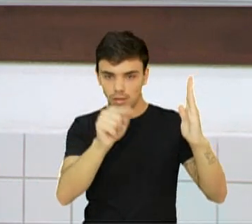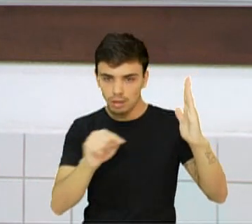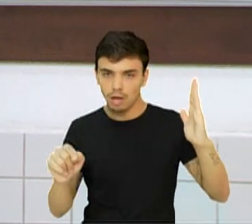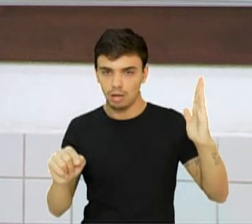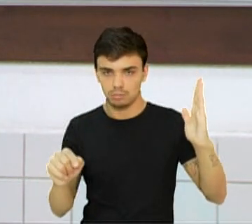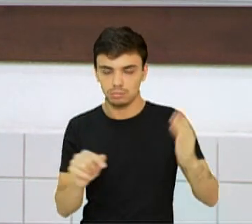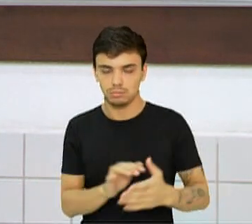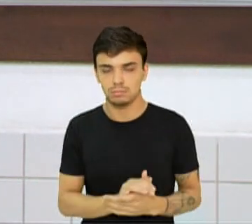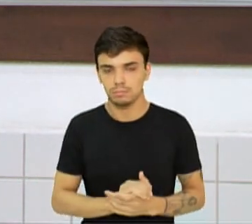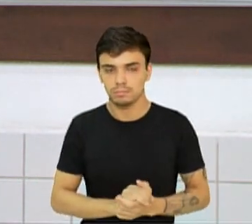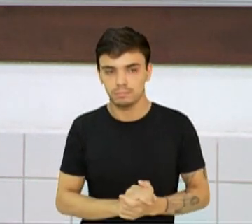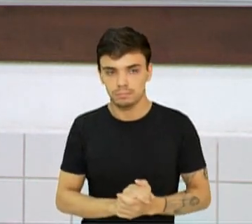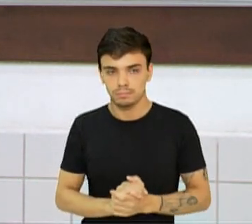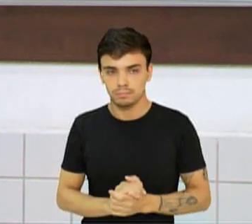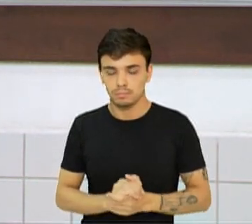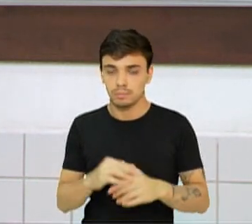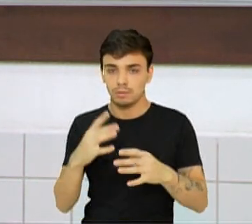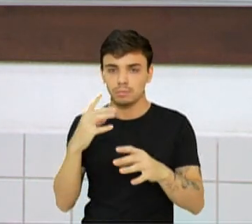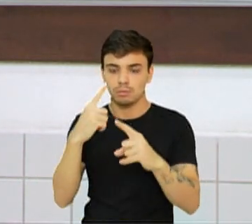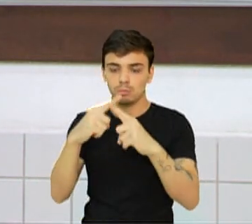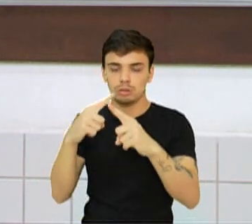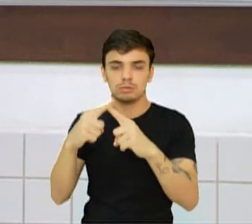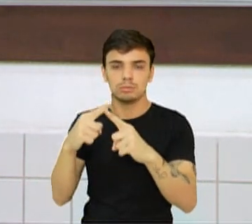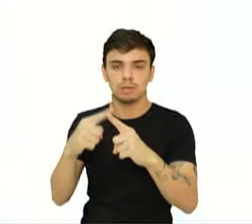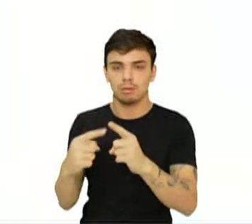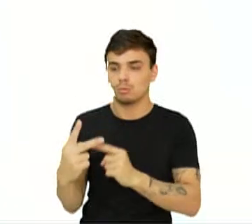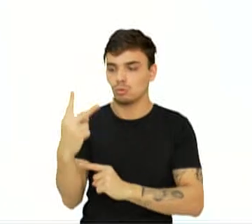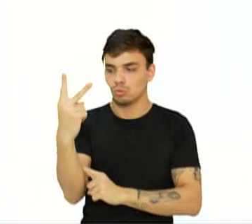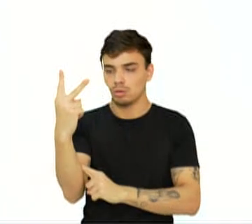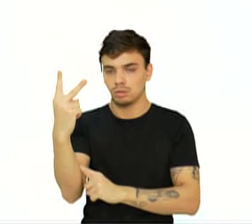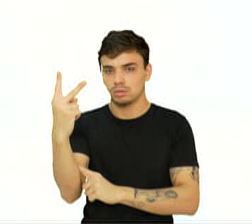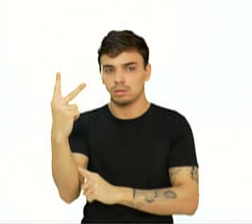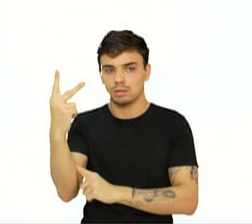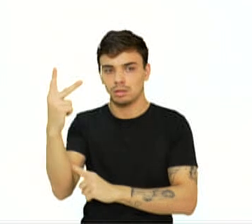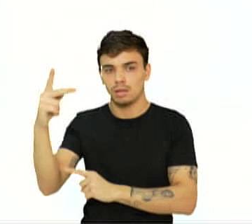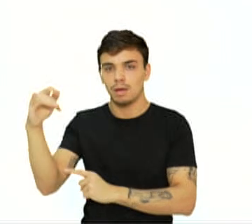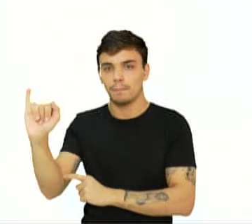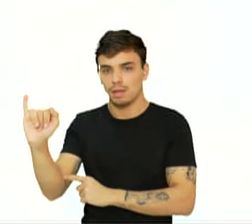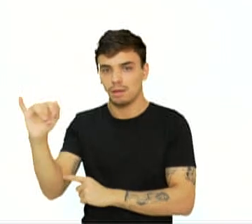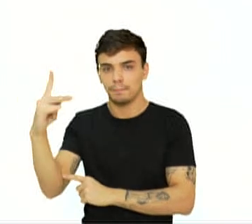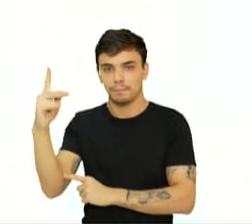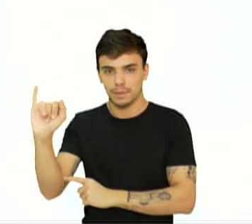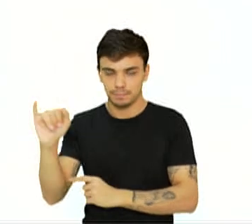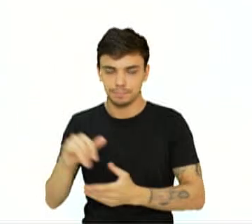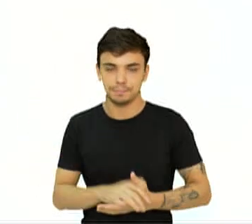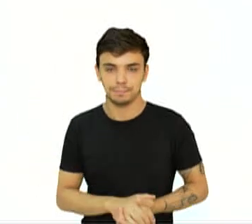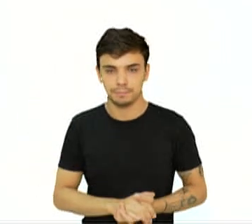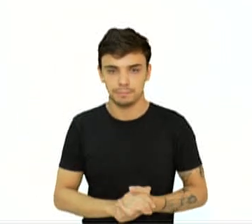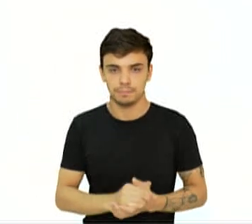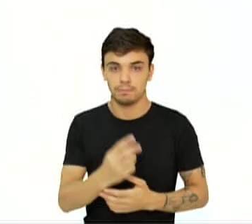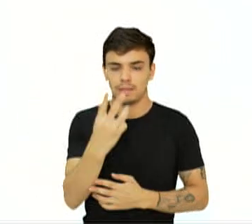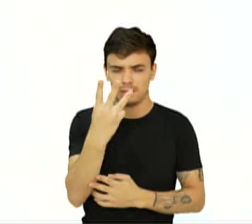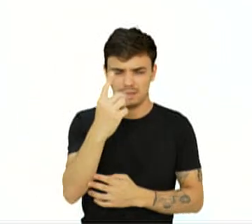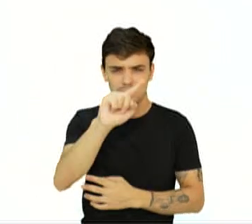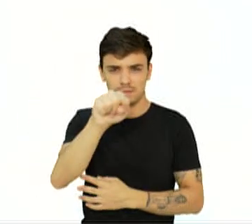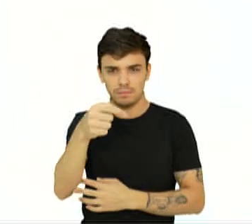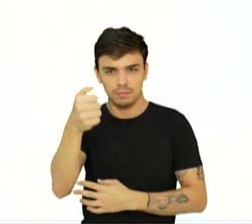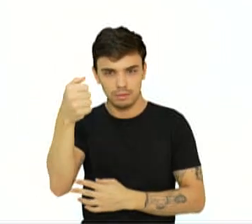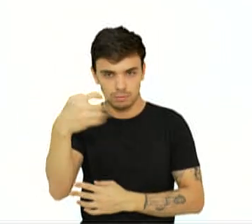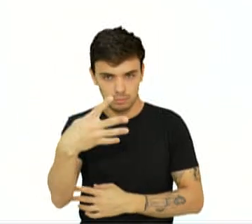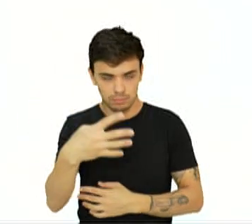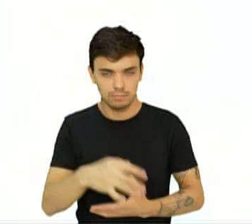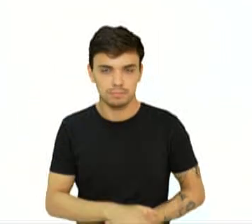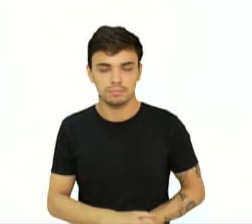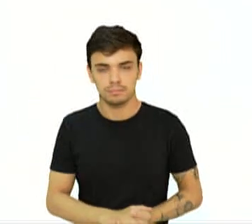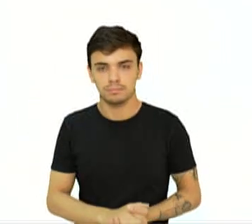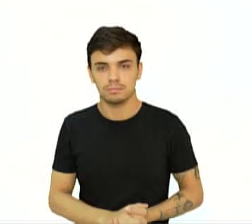circuito, e multiplicar por 2π, que o famoso π lá da matemática, 3,14, ok?